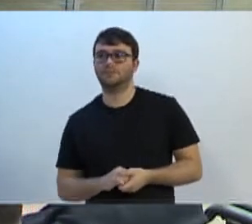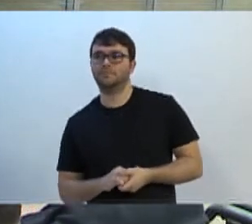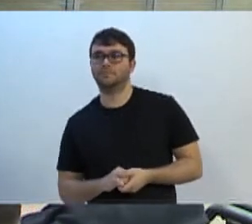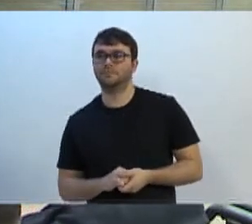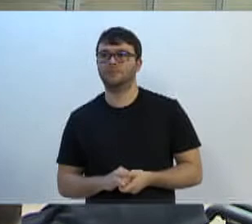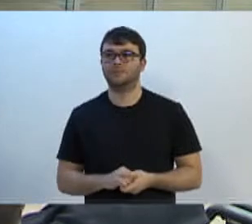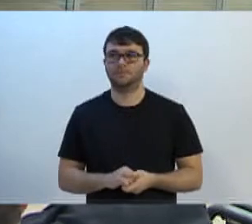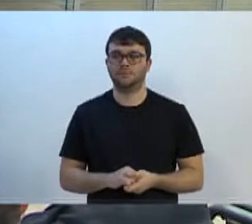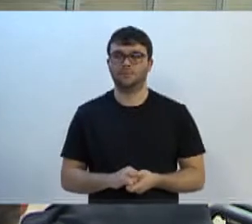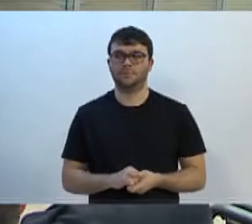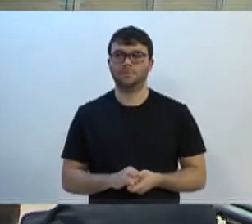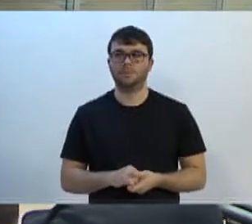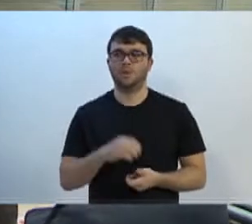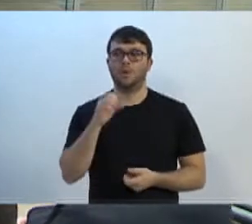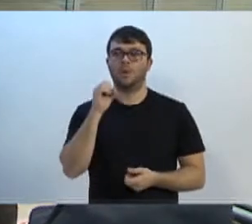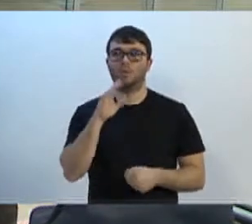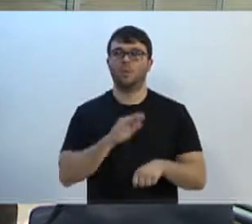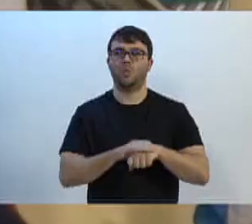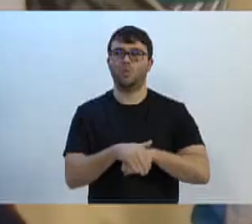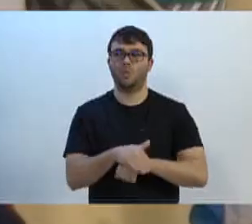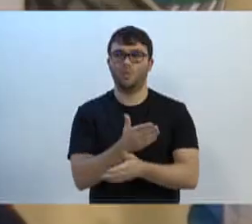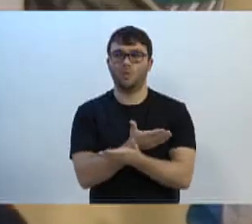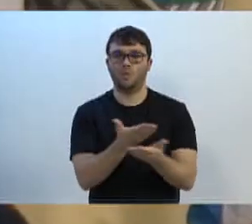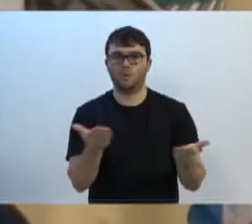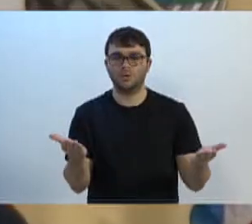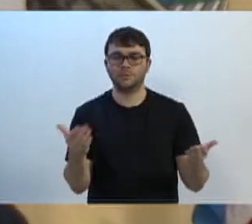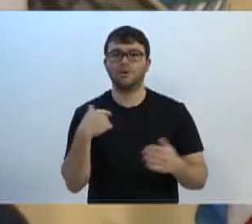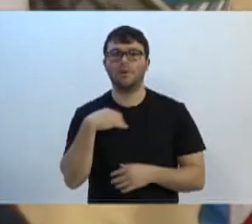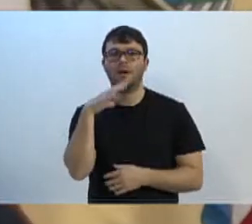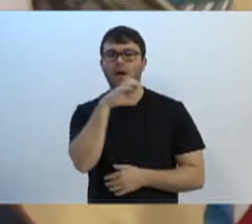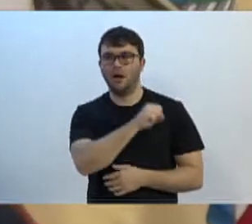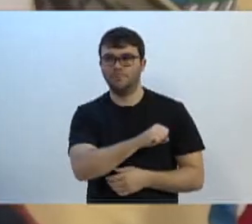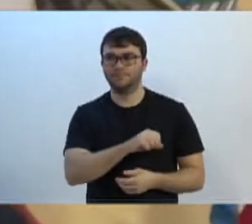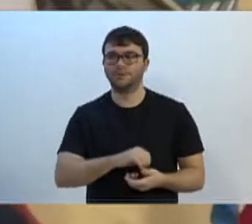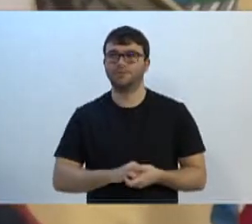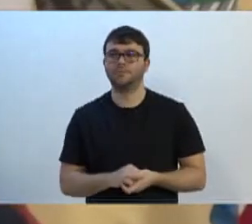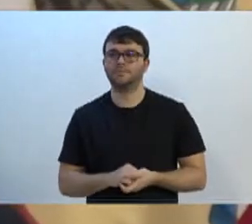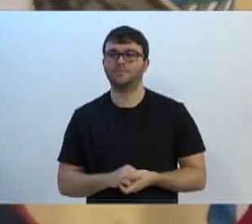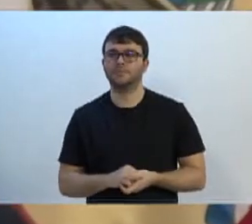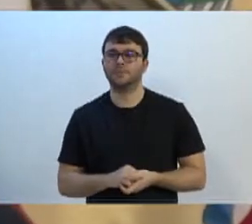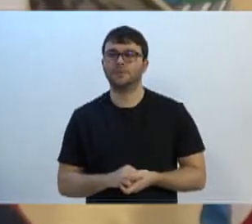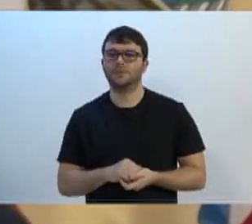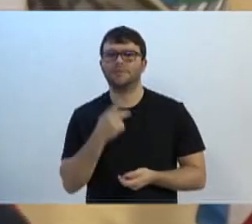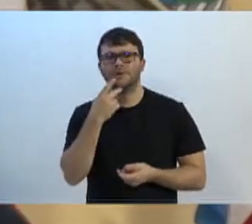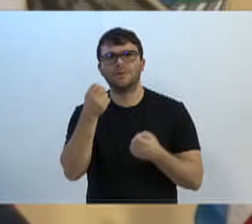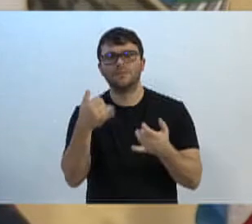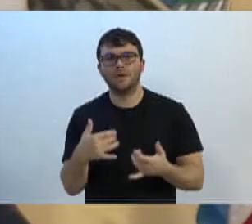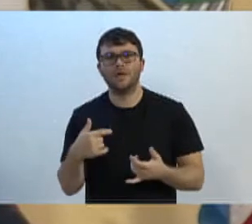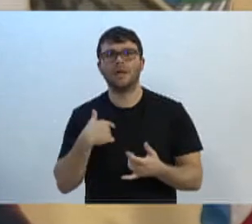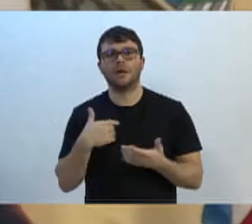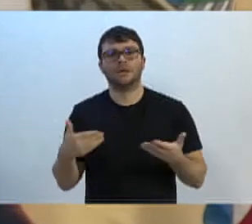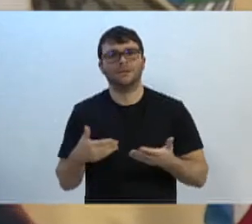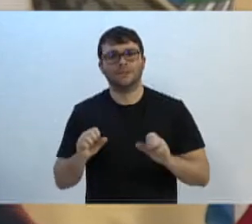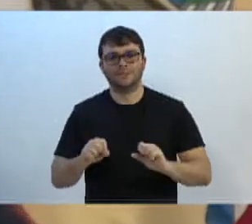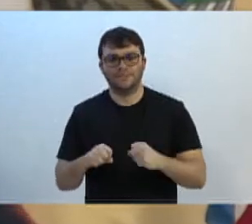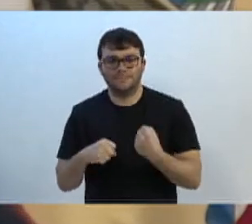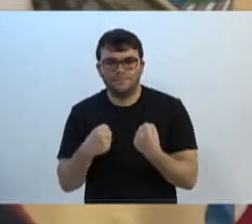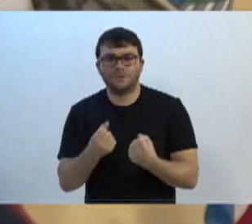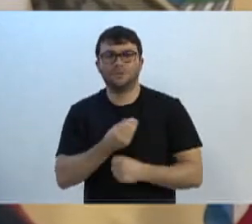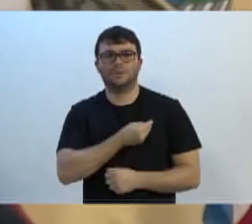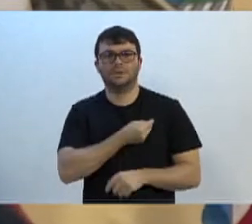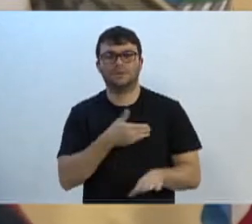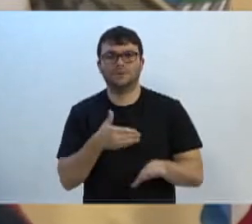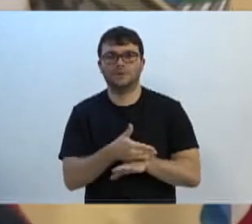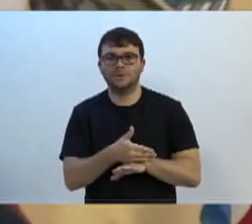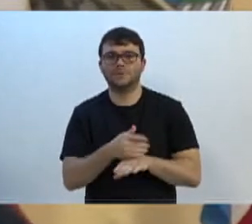Boa noite a todos você bem breve primeiro dizer que hoje eu tô fazendo esforço grande para estar aqui presente